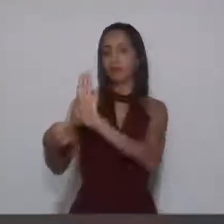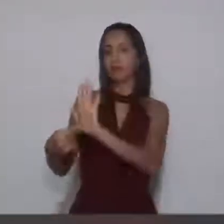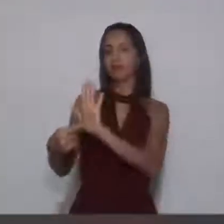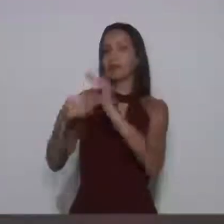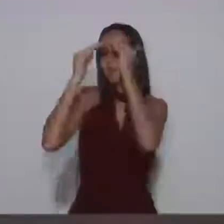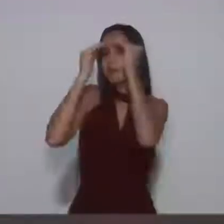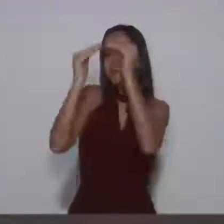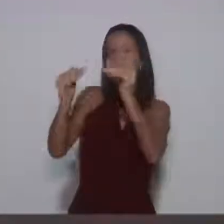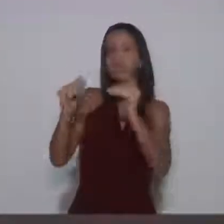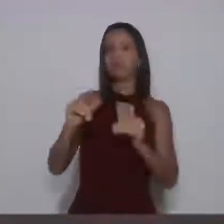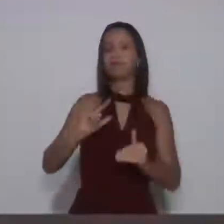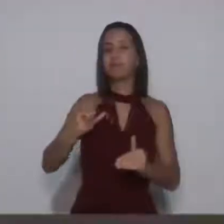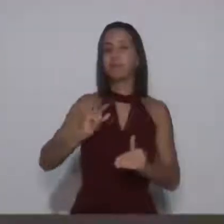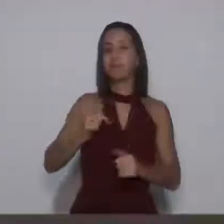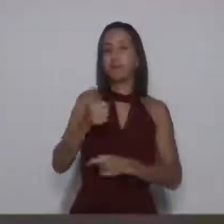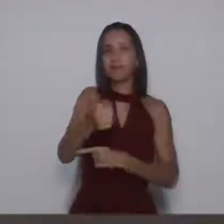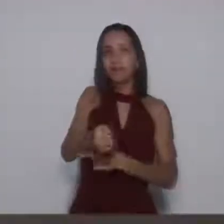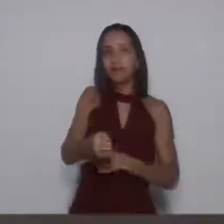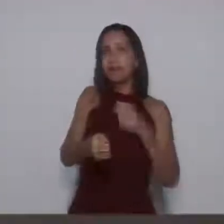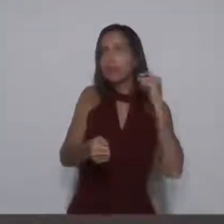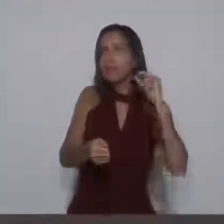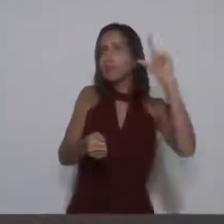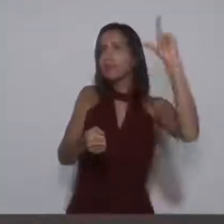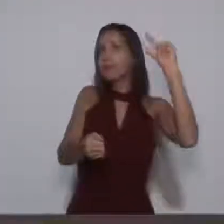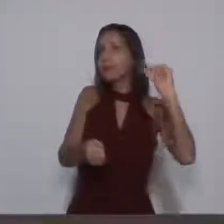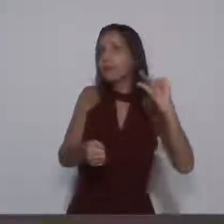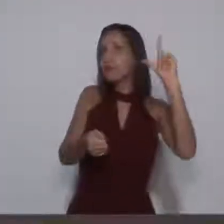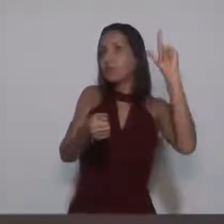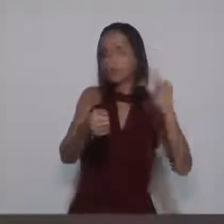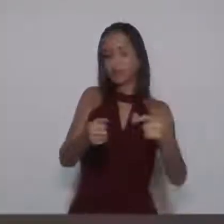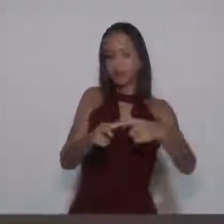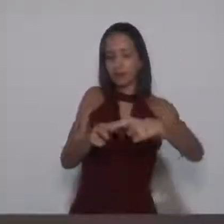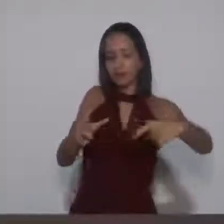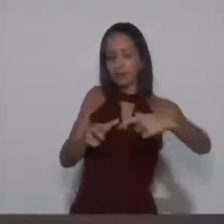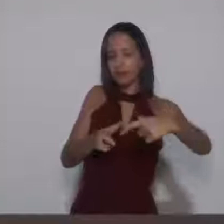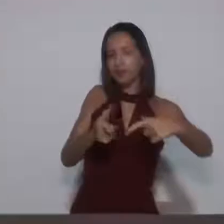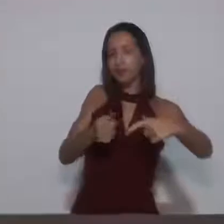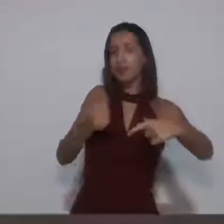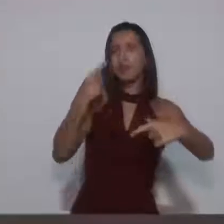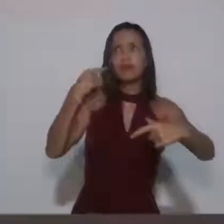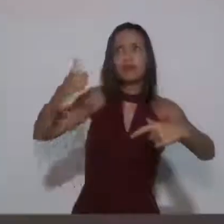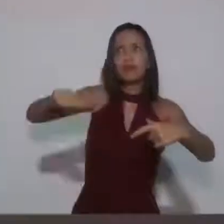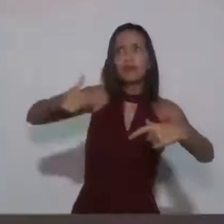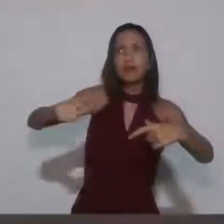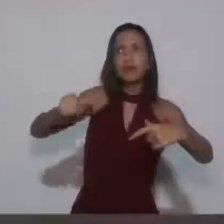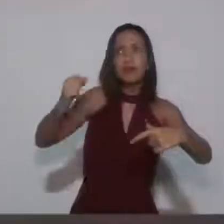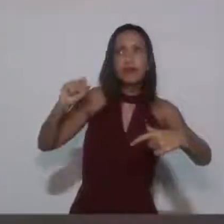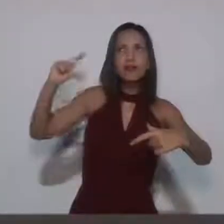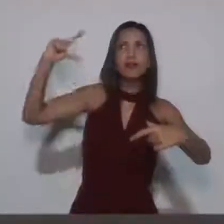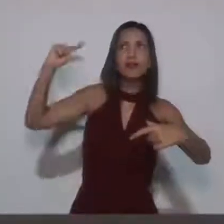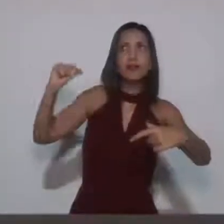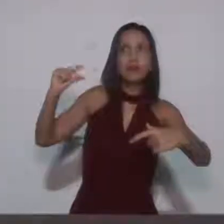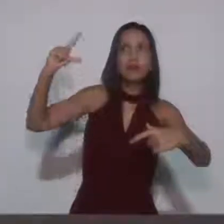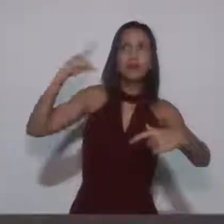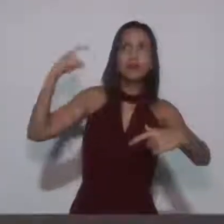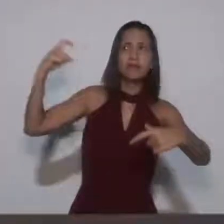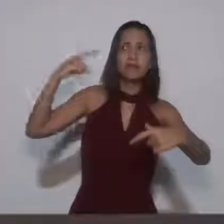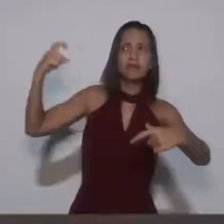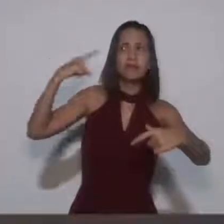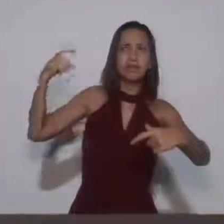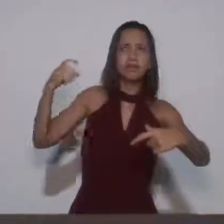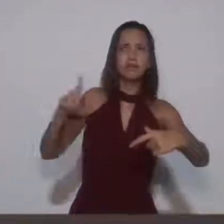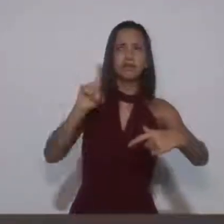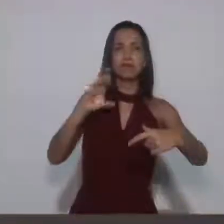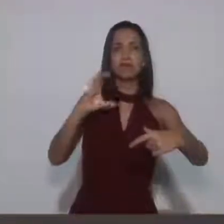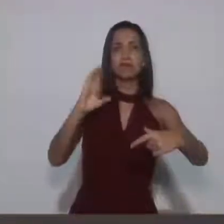Coloque lá um medidor, um decibelímetro, enfim, coloque um equipamento para que se meça aos arredores quantos decibéis,